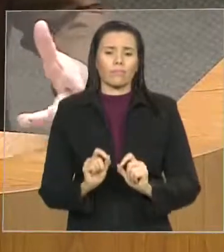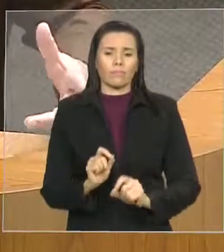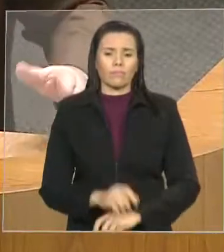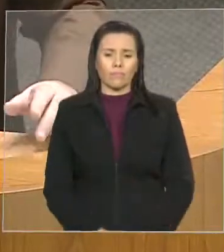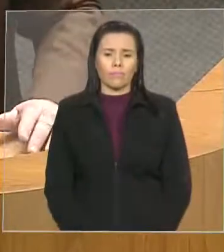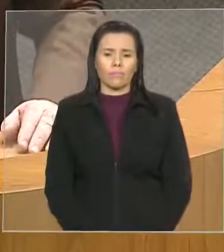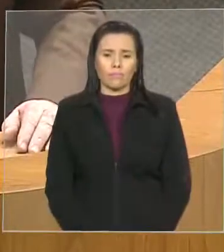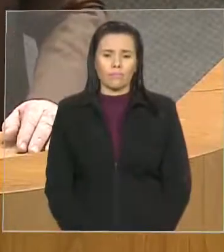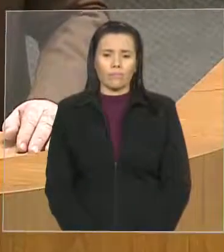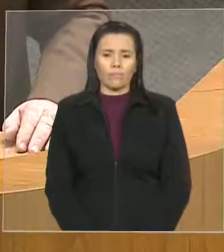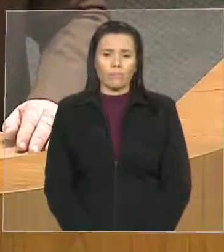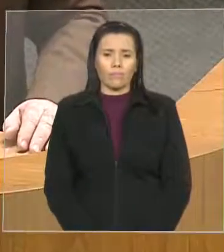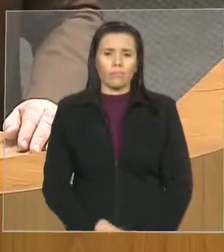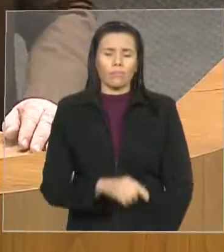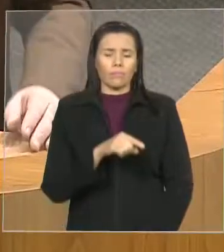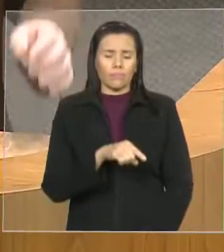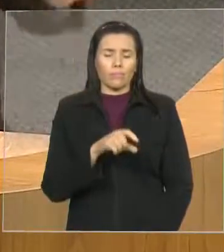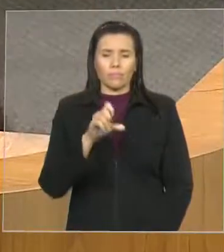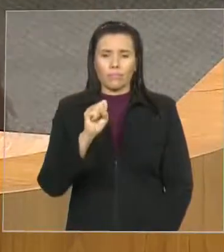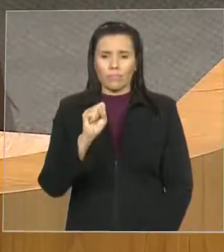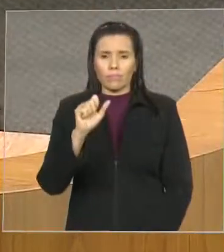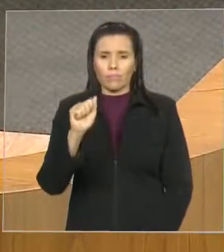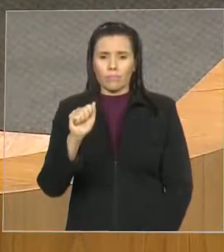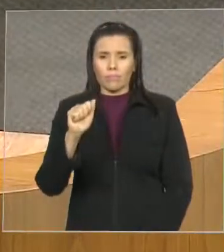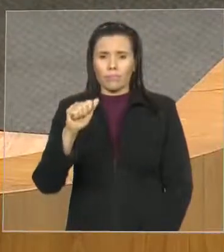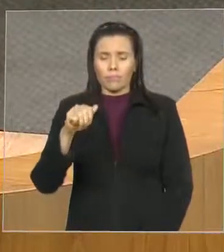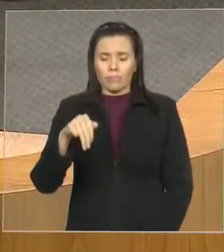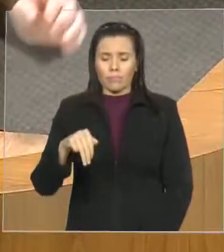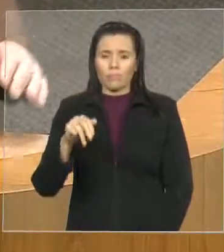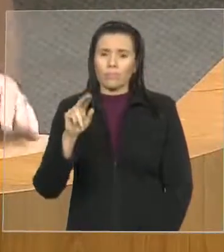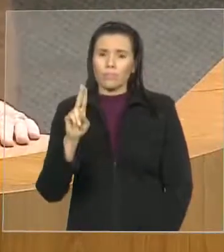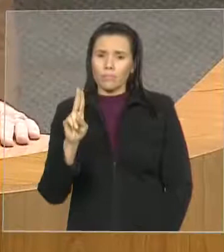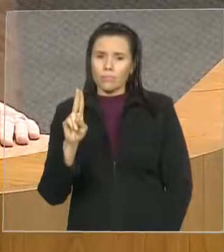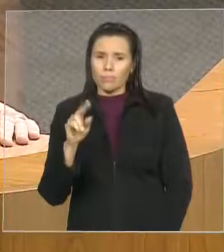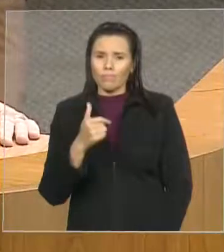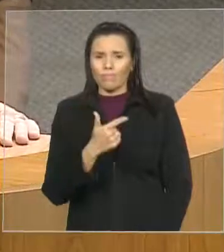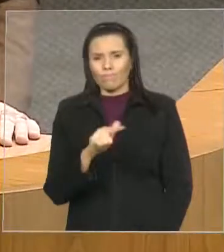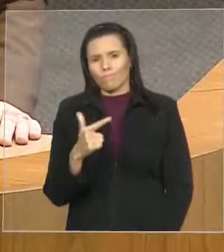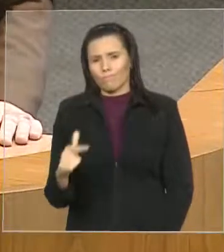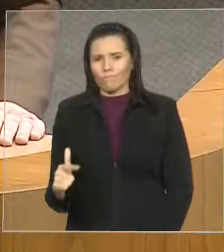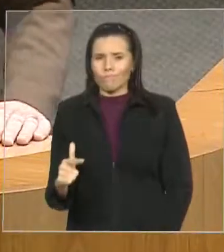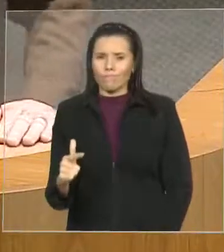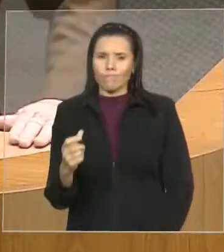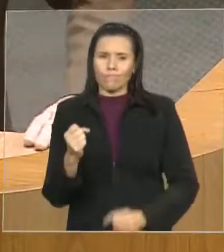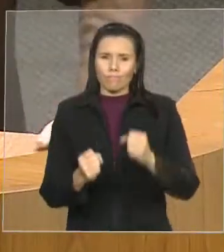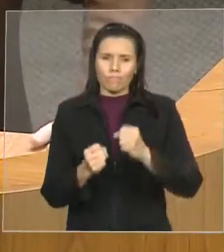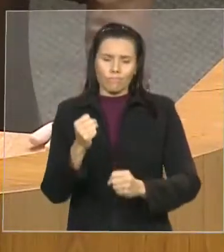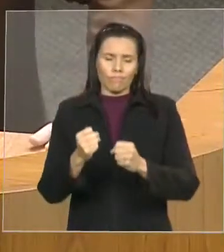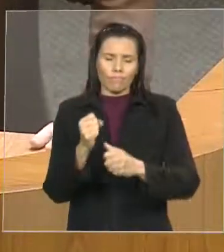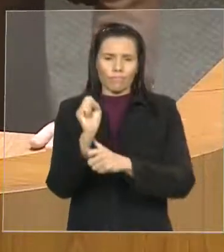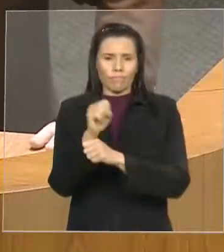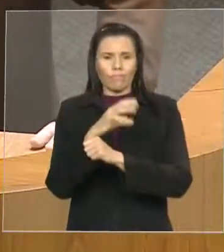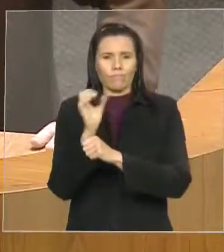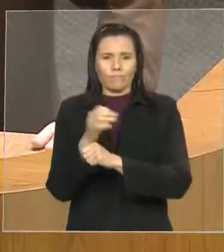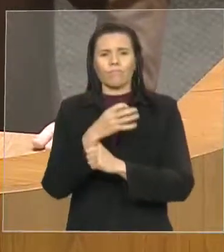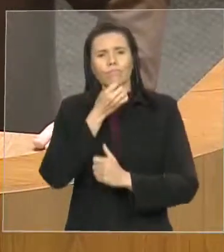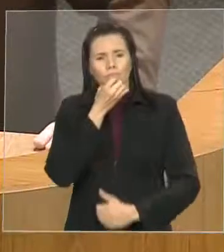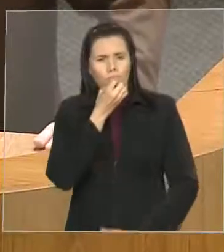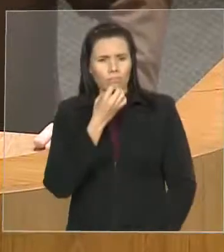SUS exige, de mínimo em ambulâncias para